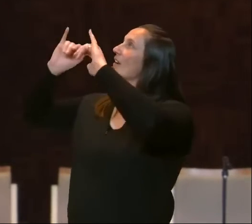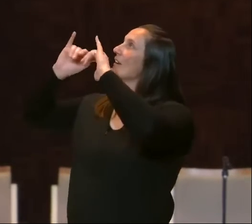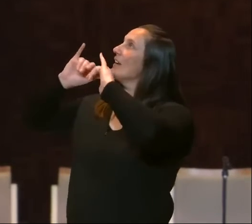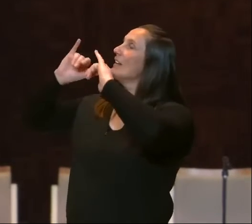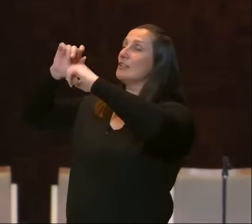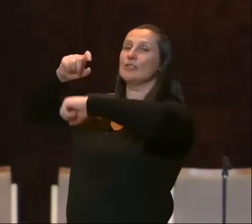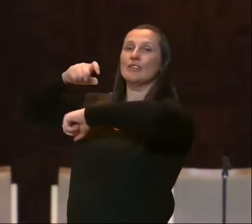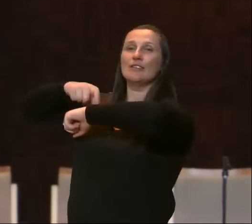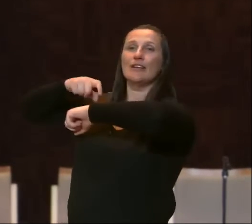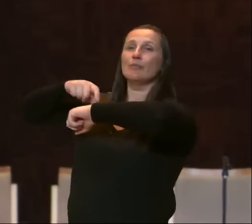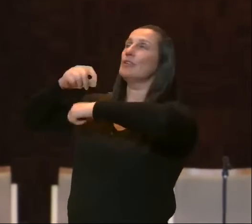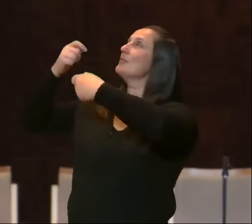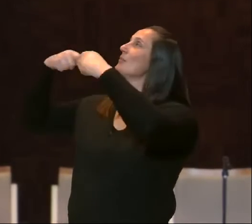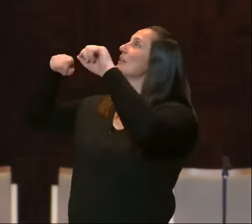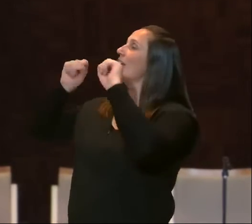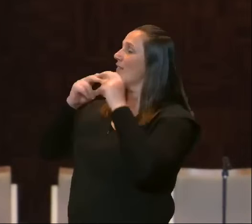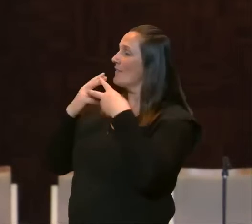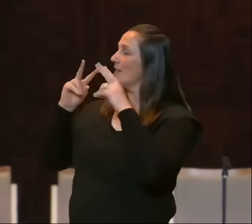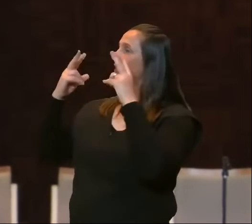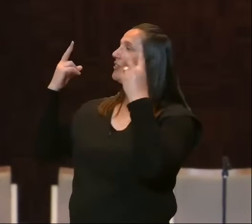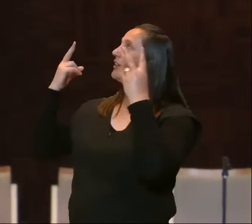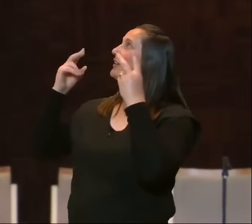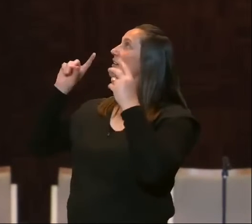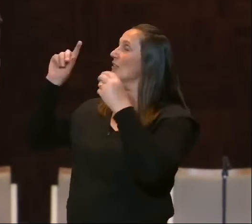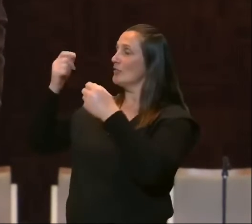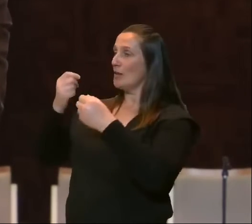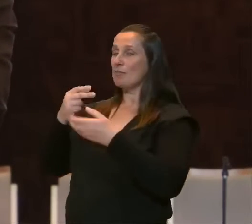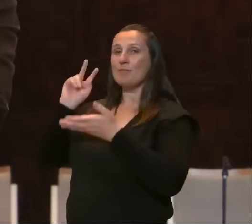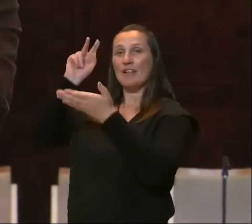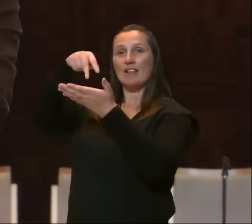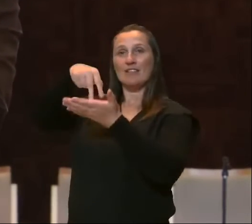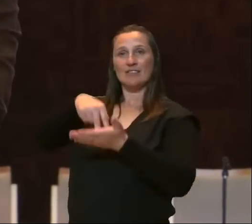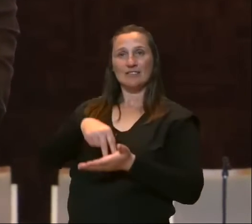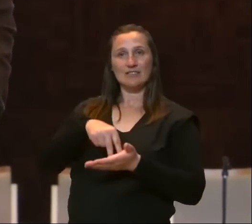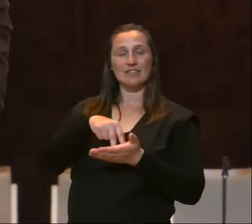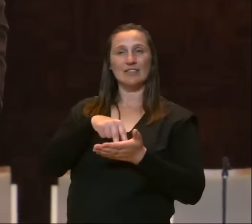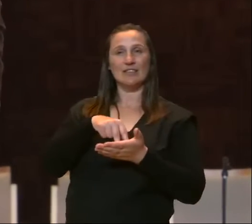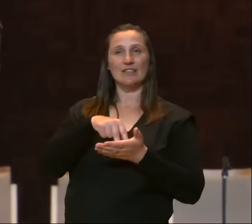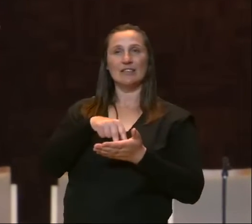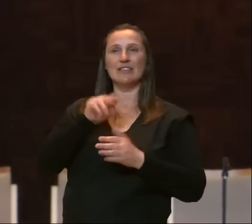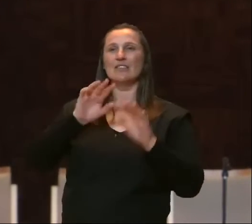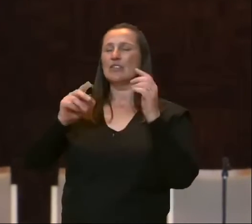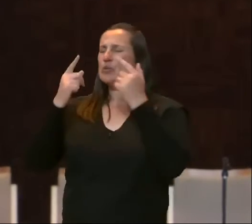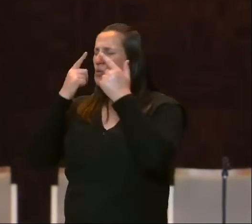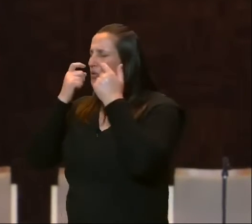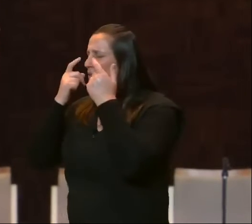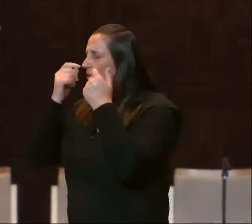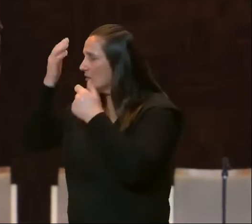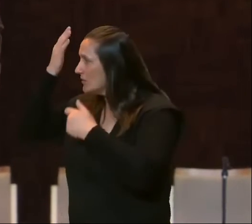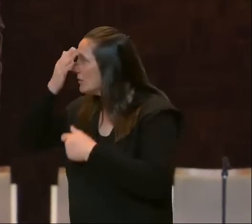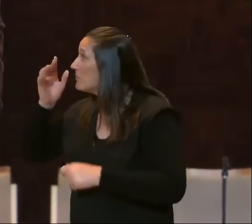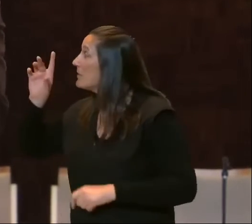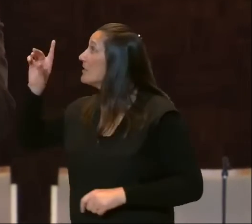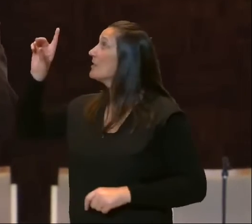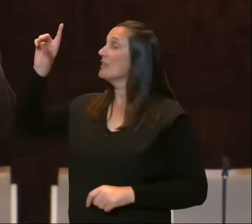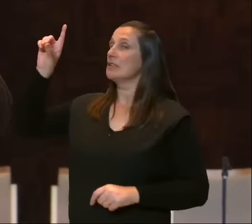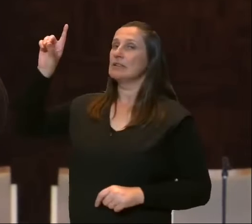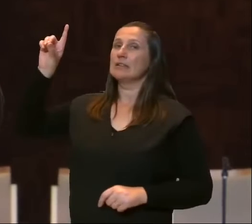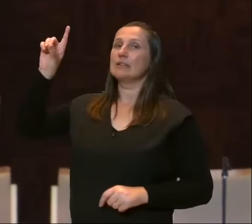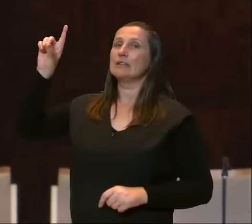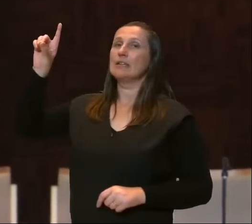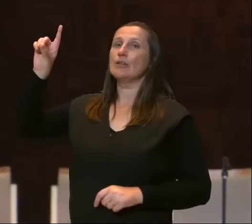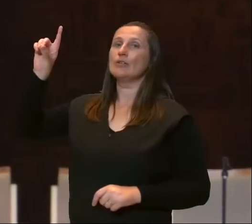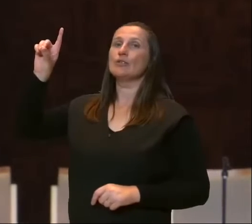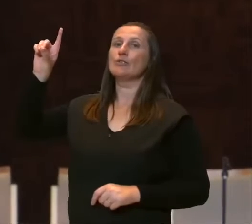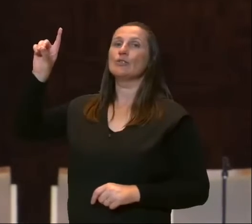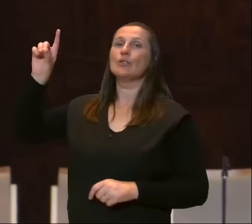tempo Deus vai me dar a vitória, Ele vai me levantar. Quantas vezes chorando na presença do Senhor, Deus colocou